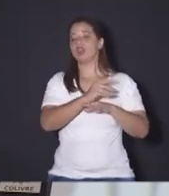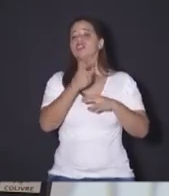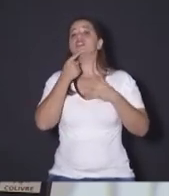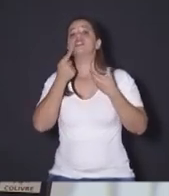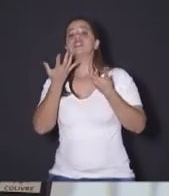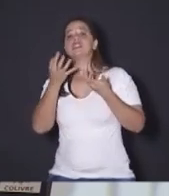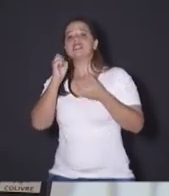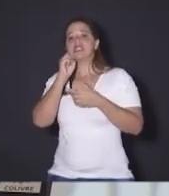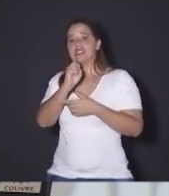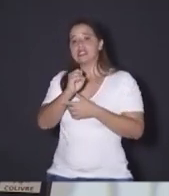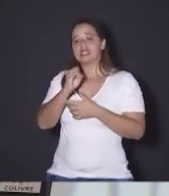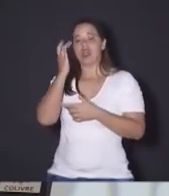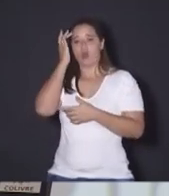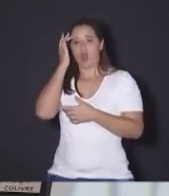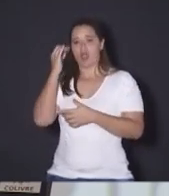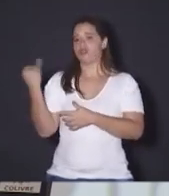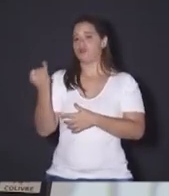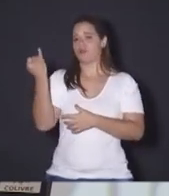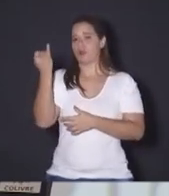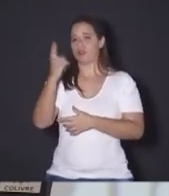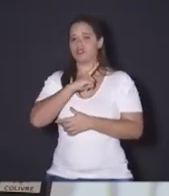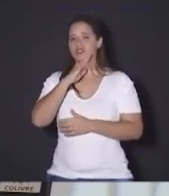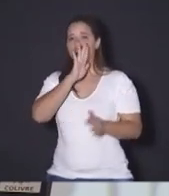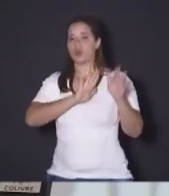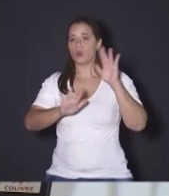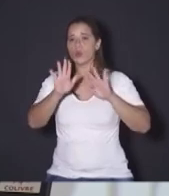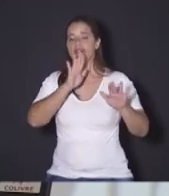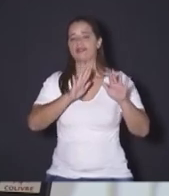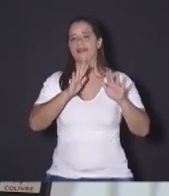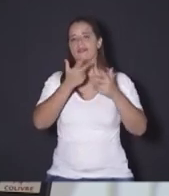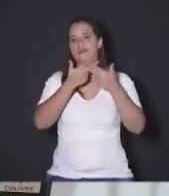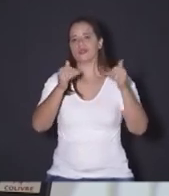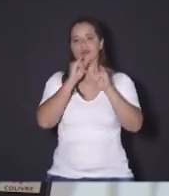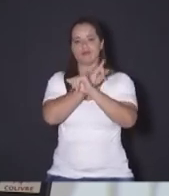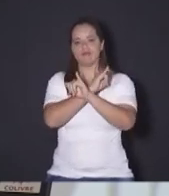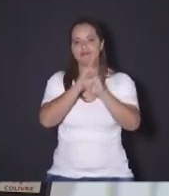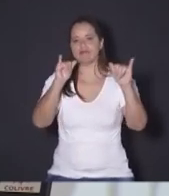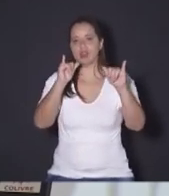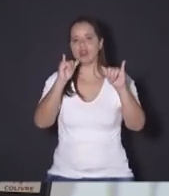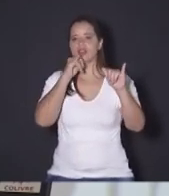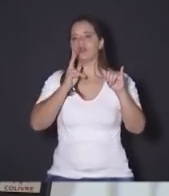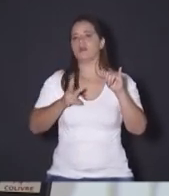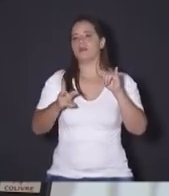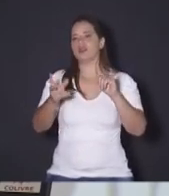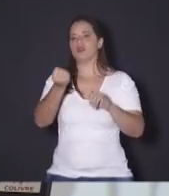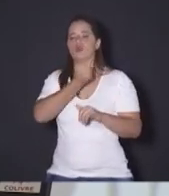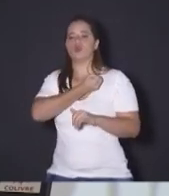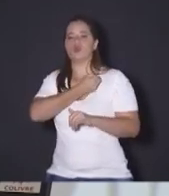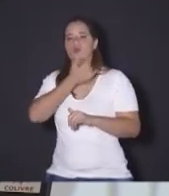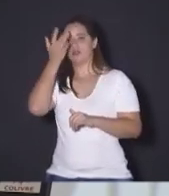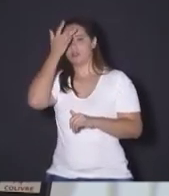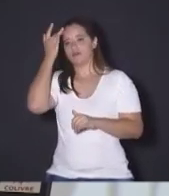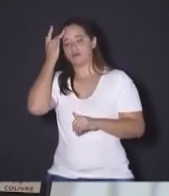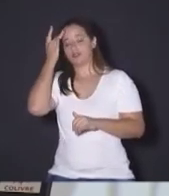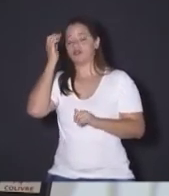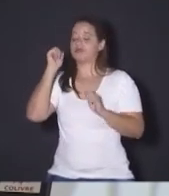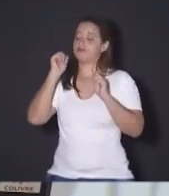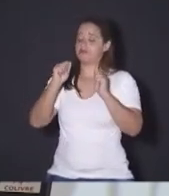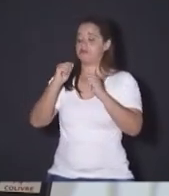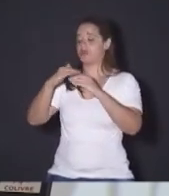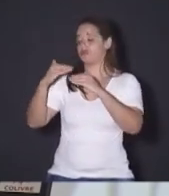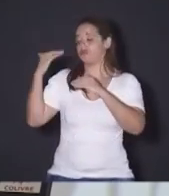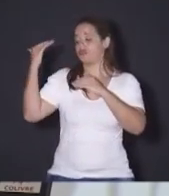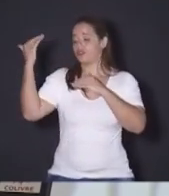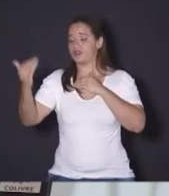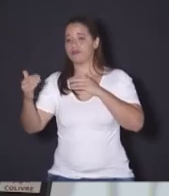acho mais importante ter cuidado com esse tipo de publicação do que manter o número de usuários então eu posso ir para uma